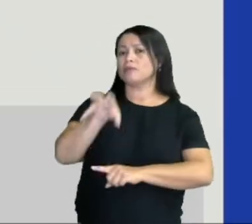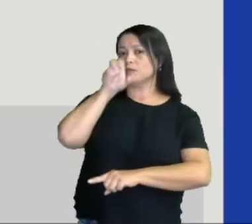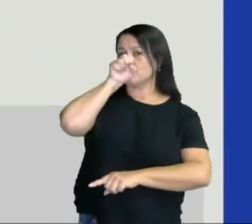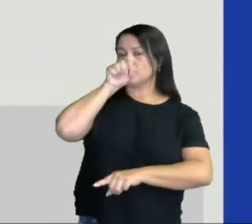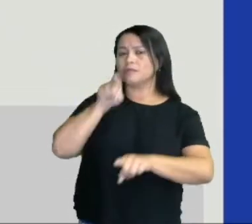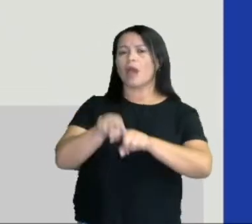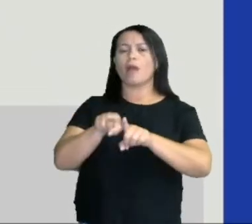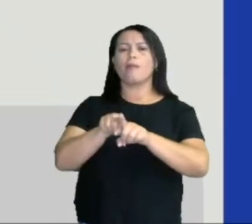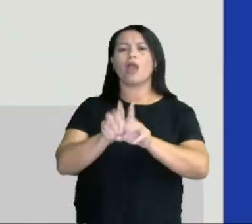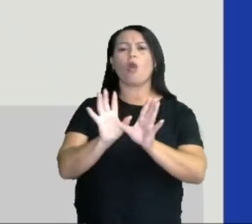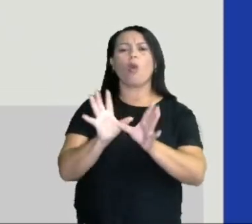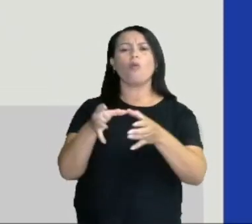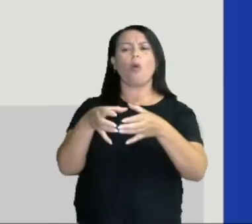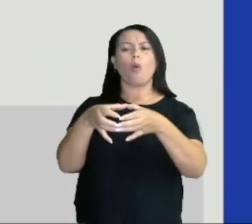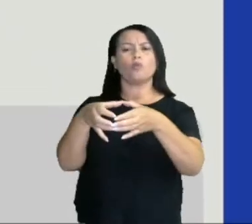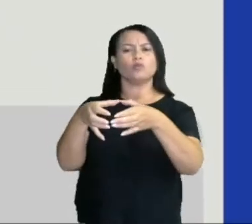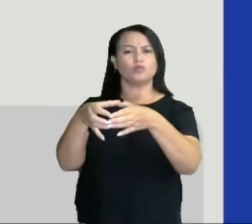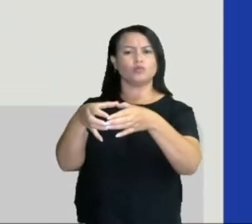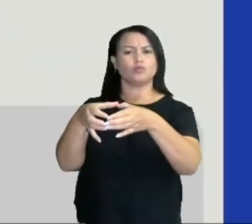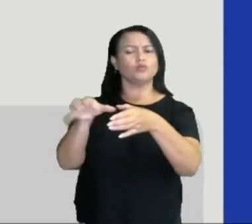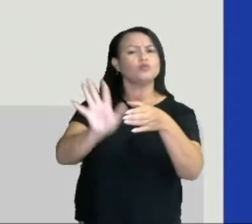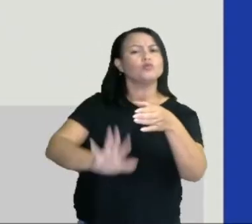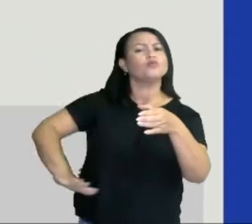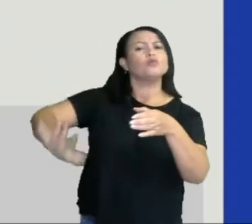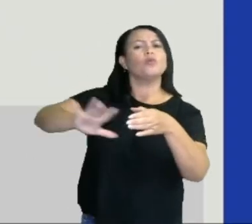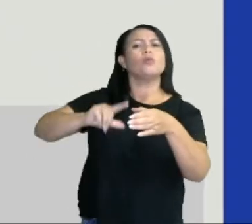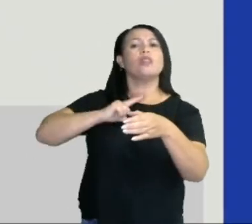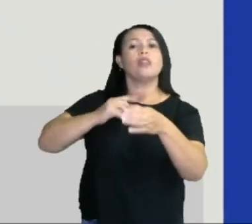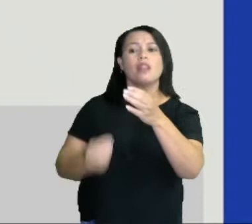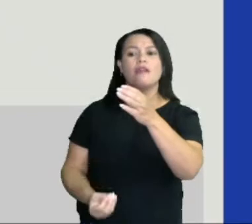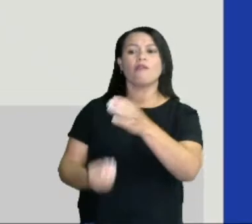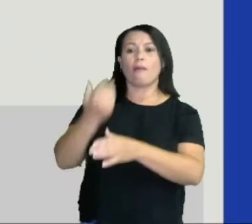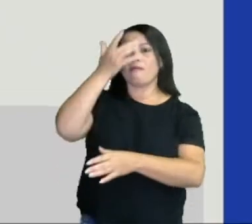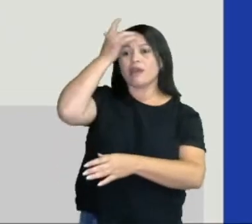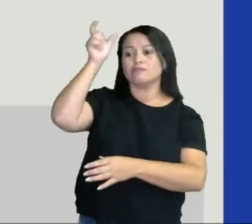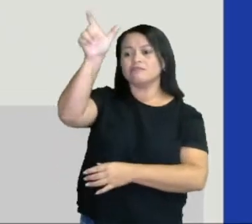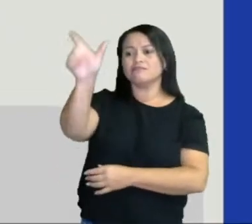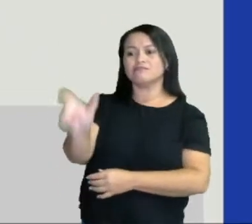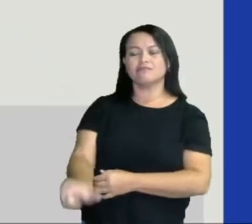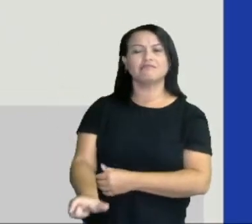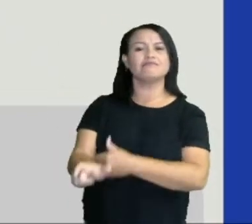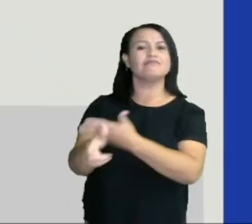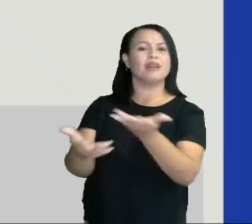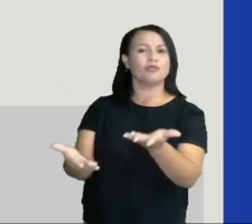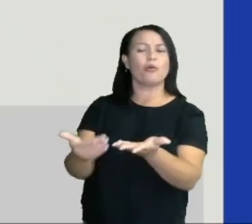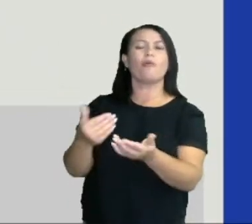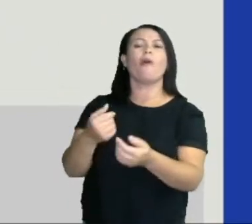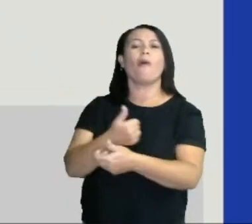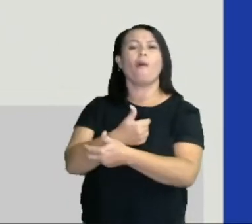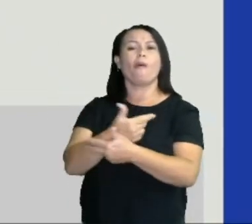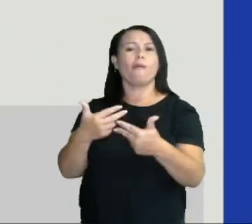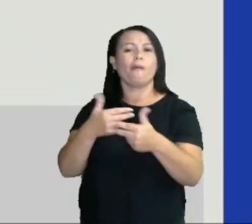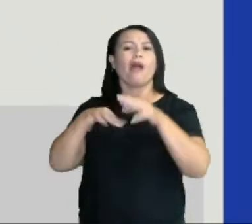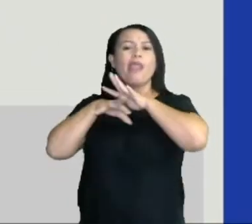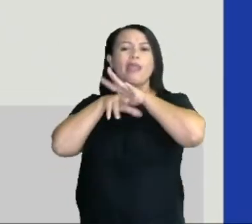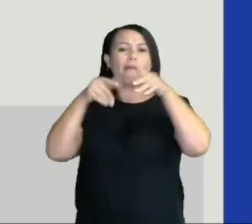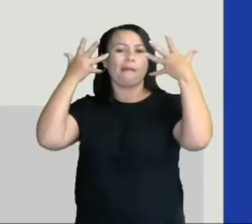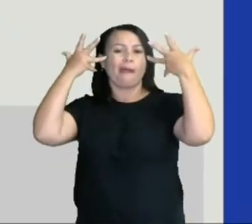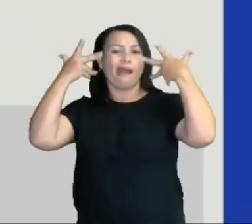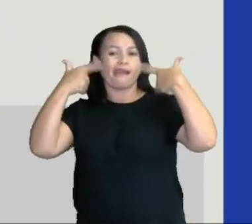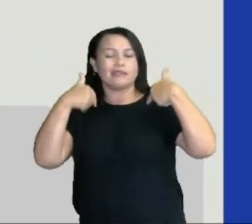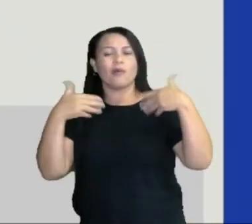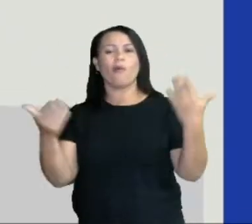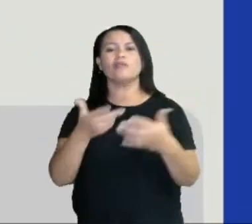com todo esse conjunto de sistemas, forma-se o indivíduo, né? O organismo por si próprio. Hoje